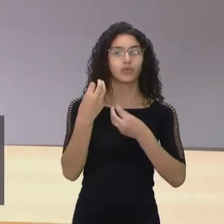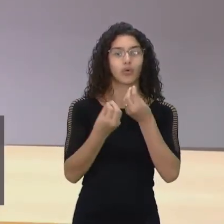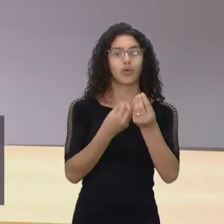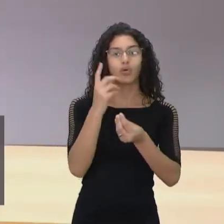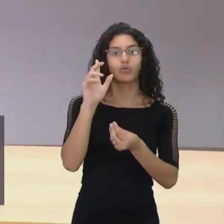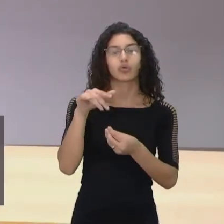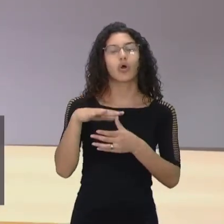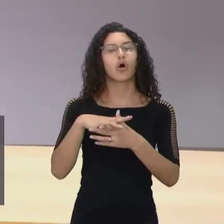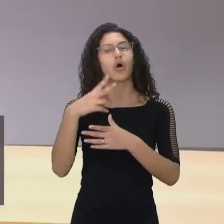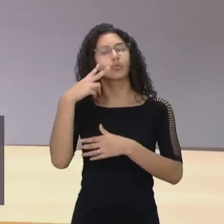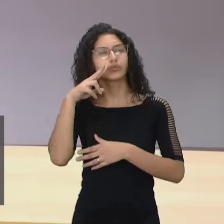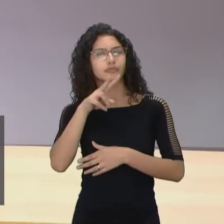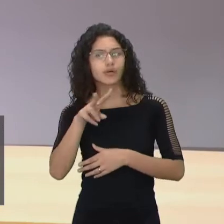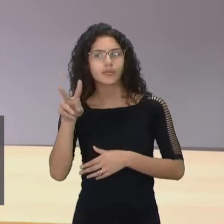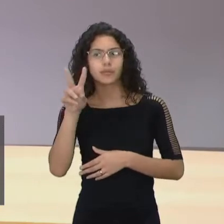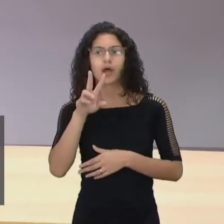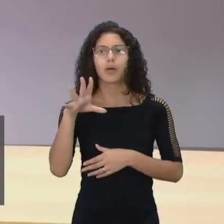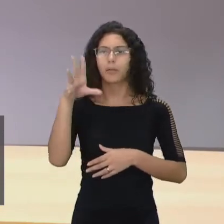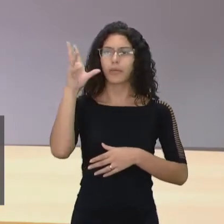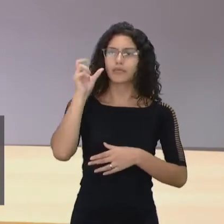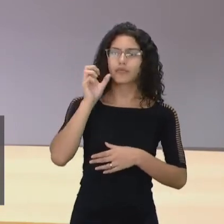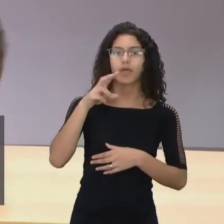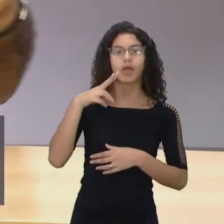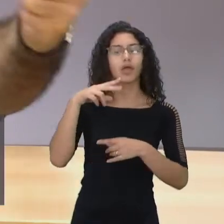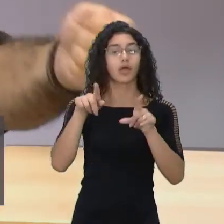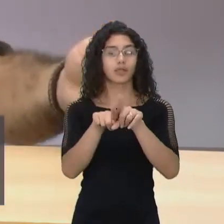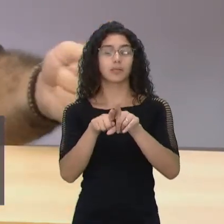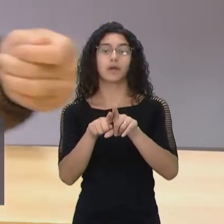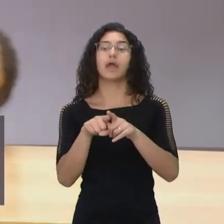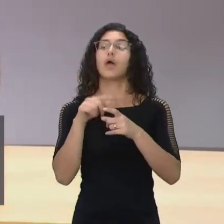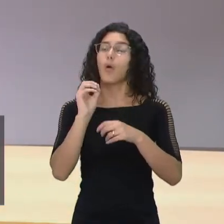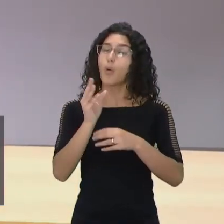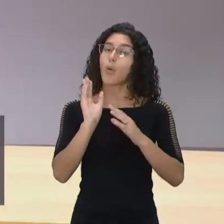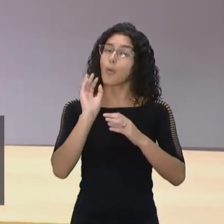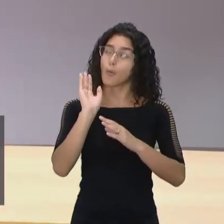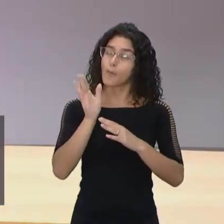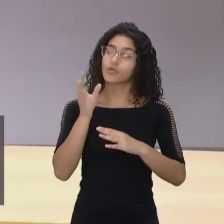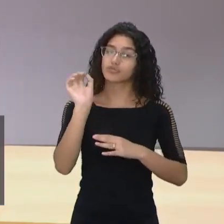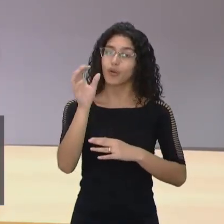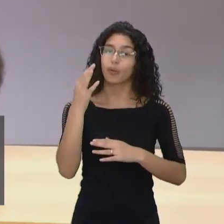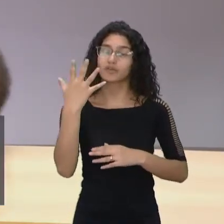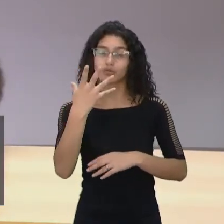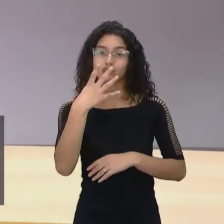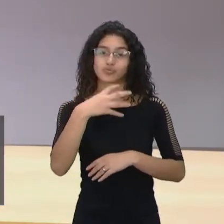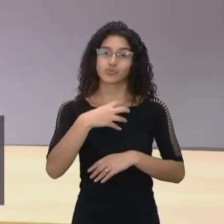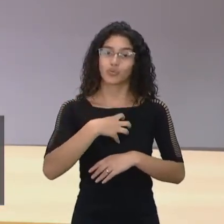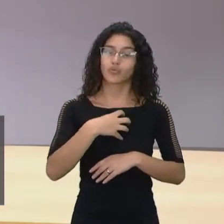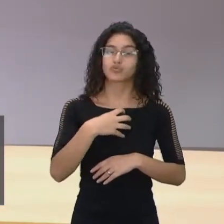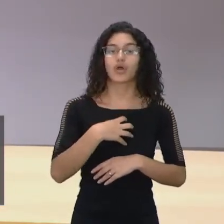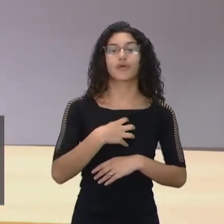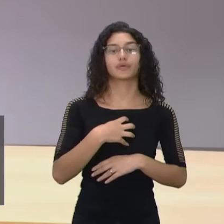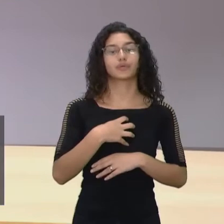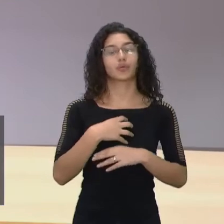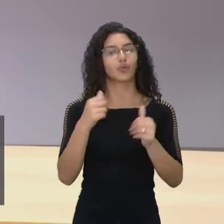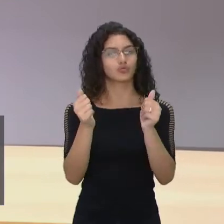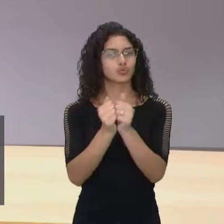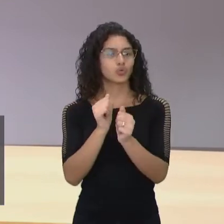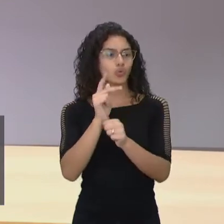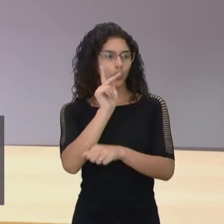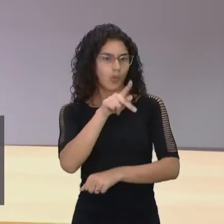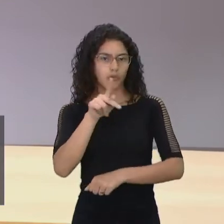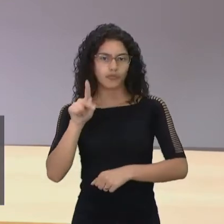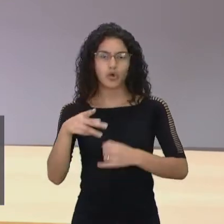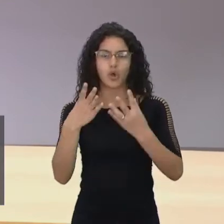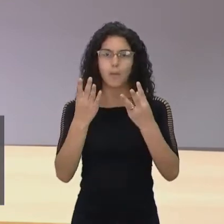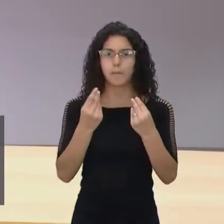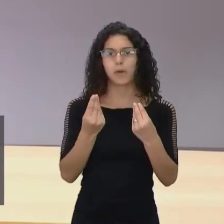de ouvintes, etc., e passem, como já deve estar acontecendo de uma forma rotineira com o seu professor,